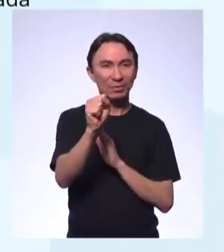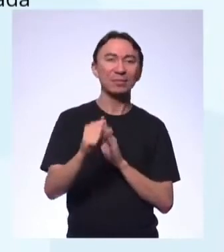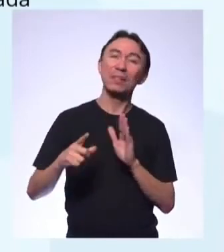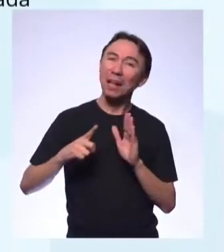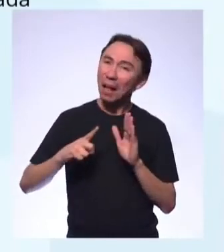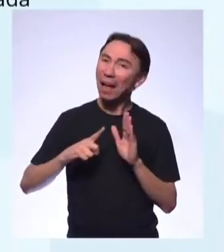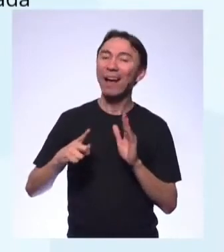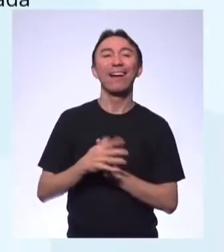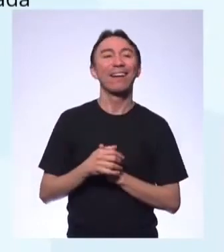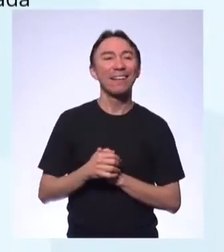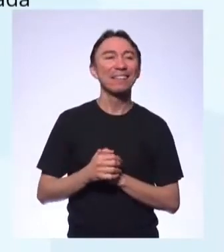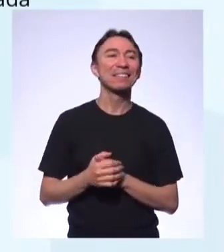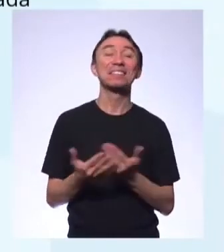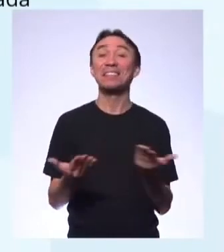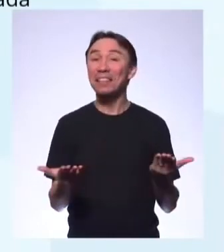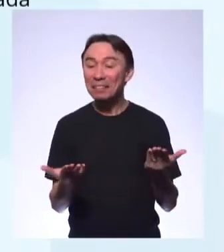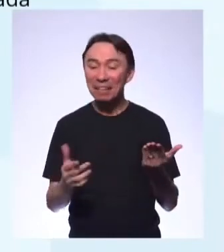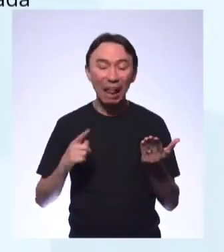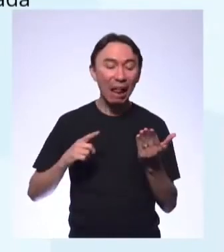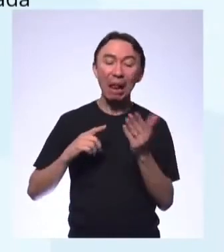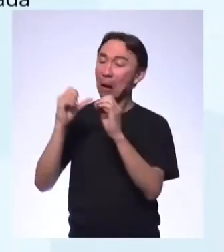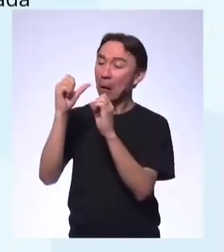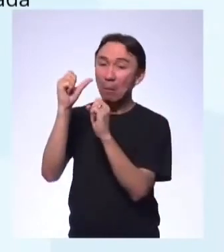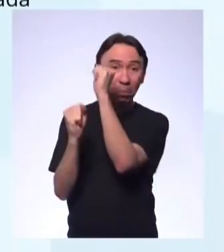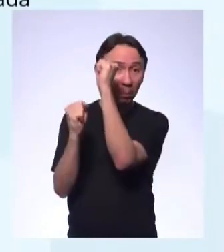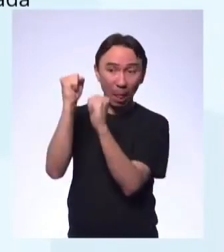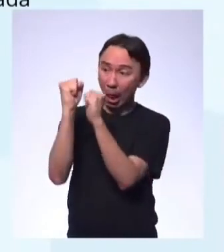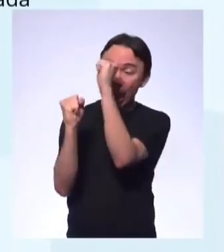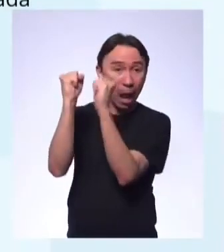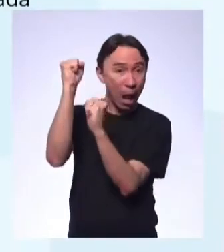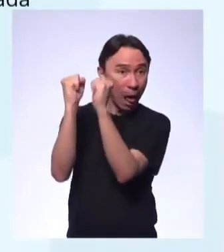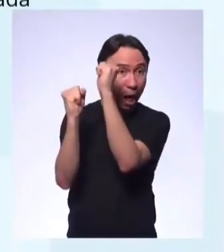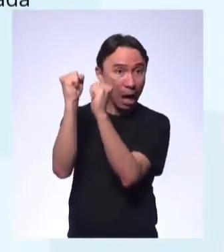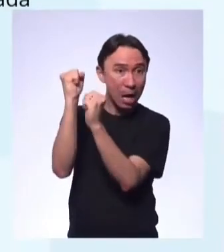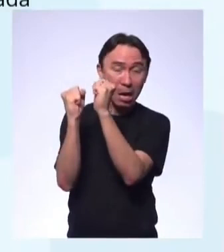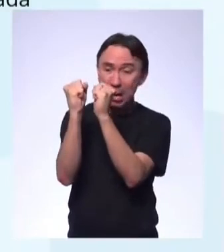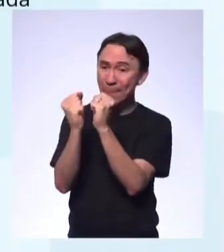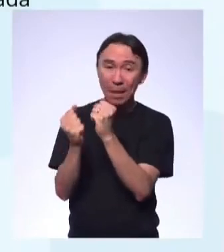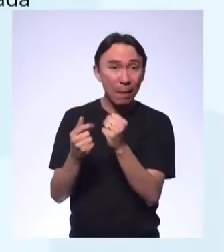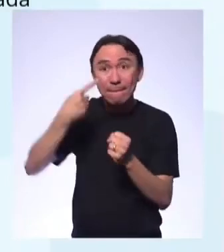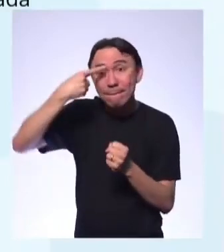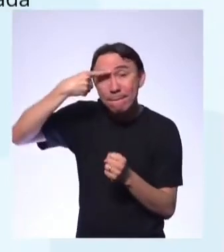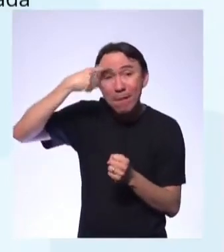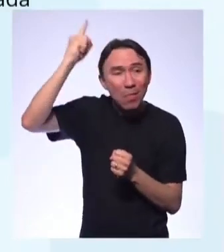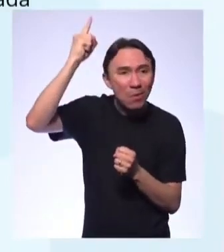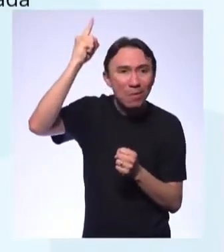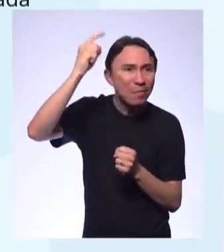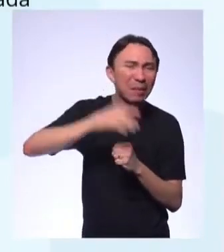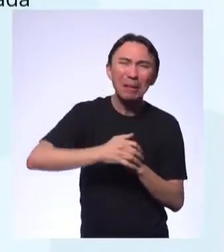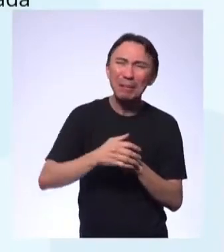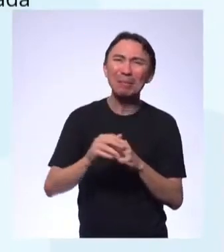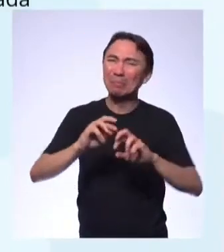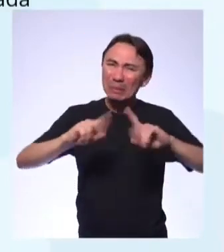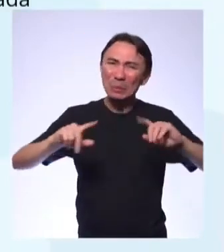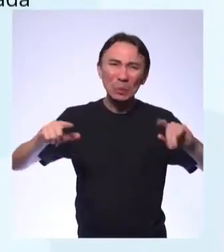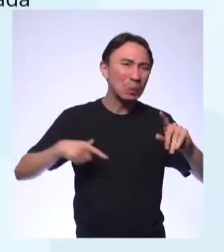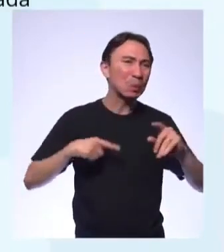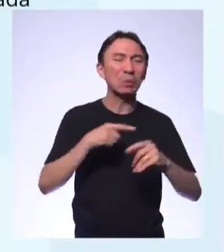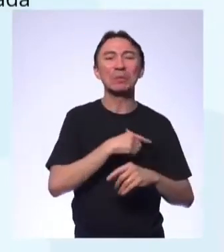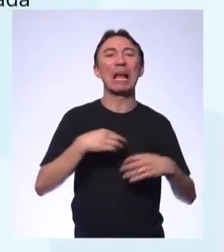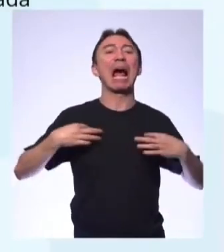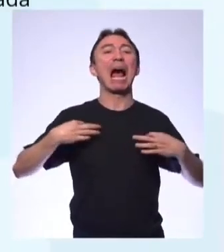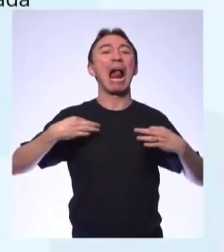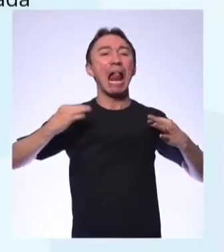invenção e pelo aprimoramento da máquina a vapor, aplicada na produção de têxteis e também de outros